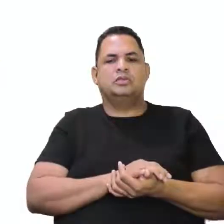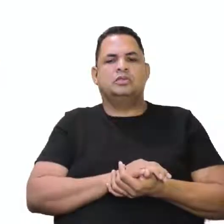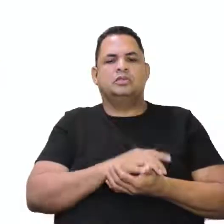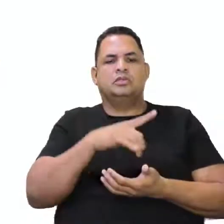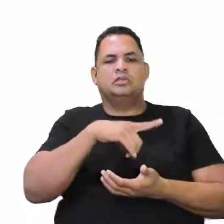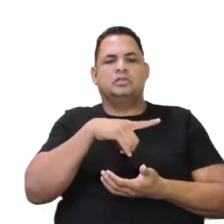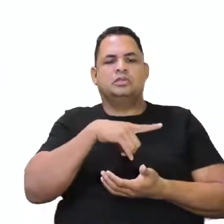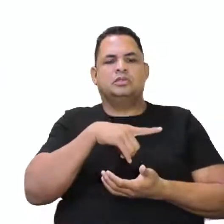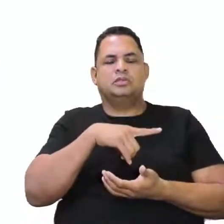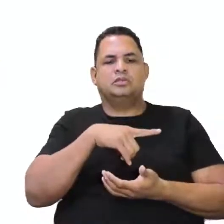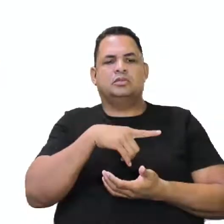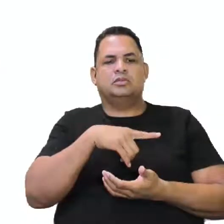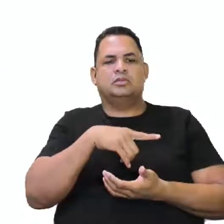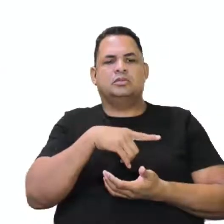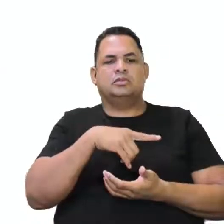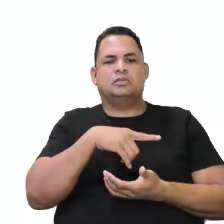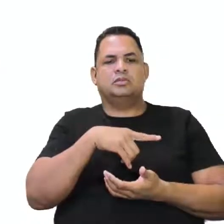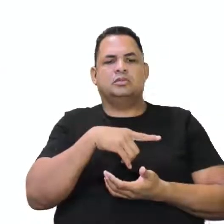gente tem